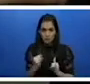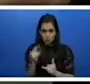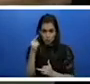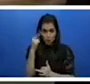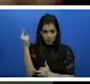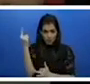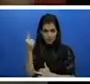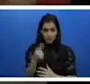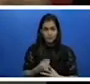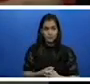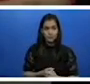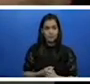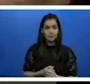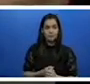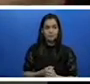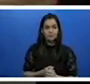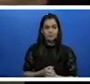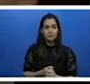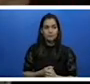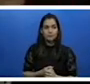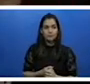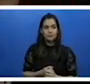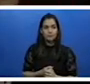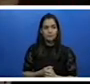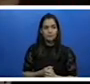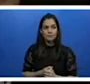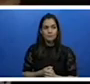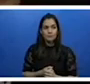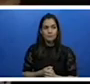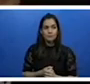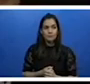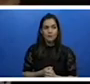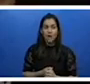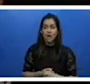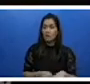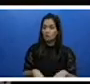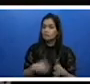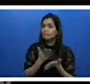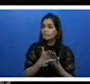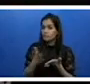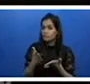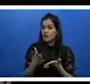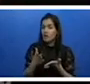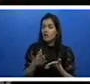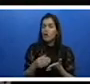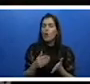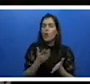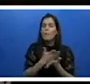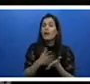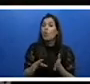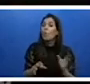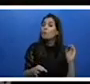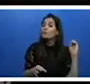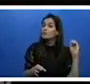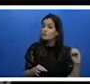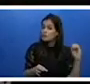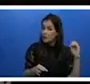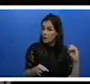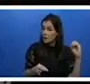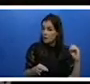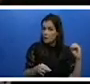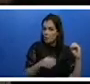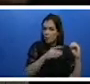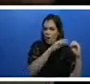tem uma reta vermelha aí. E a gente vai colocar as medidas, lembrando que o 0 da régua é no comecinho